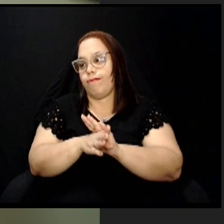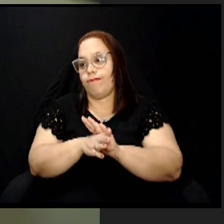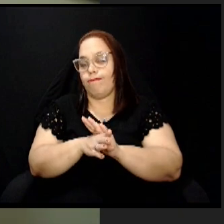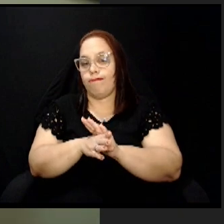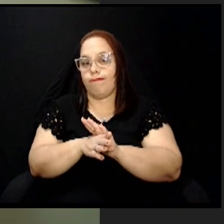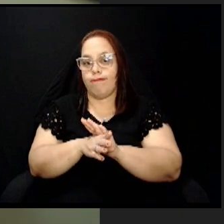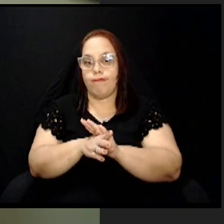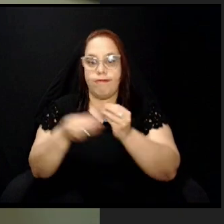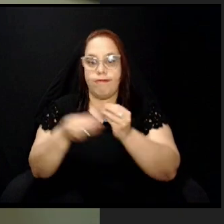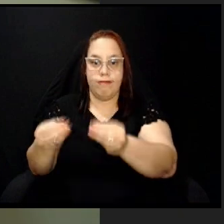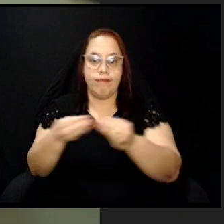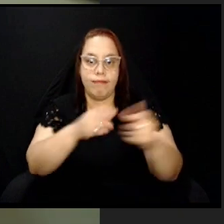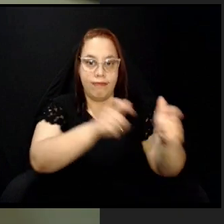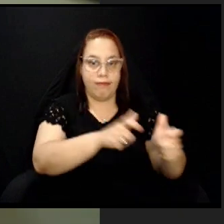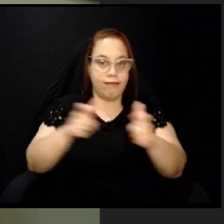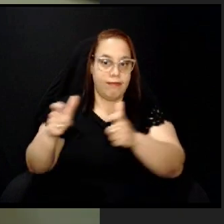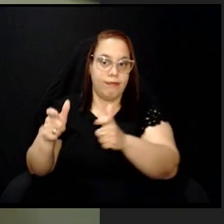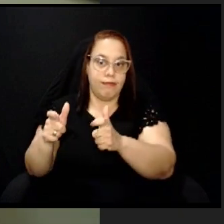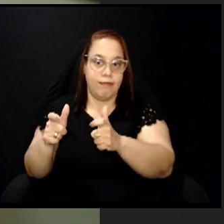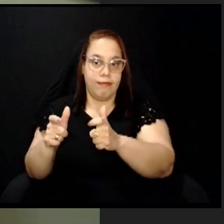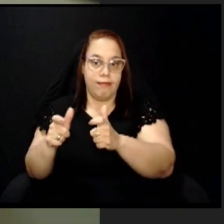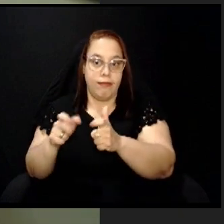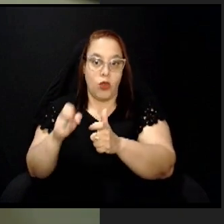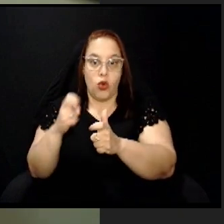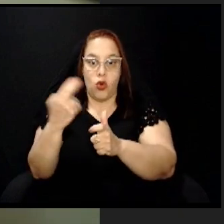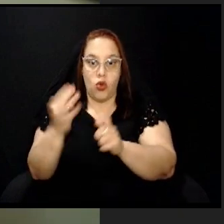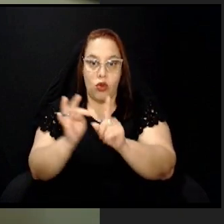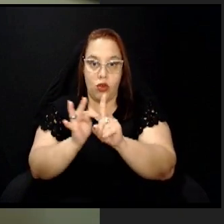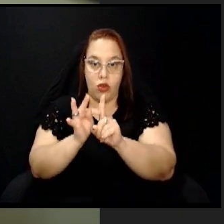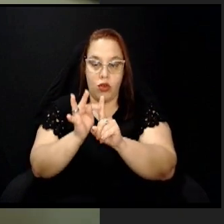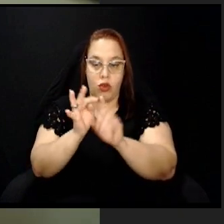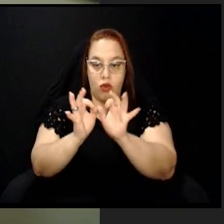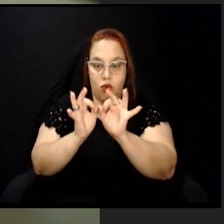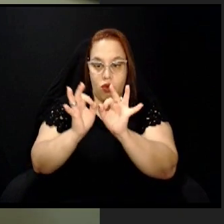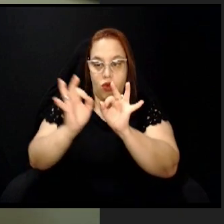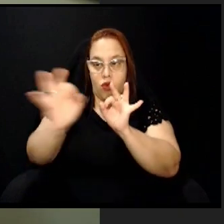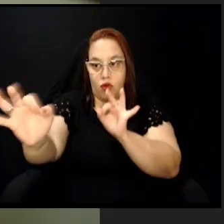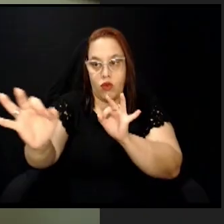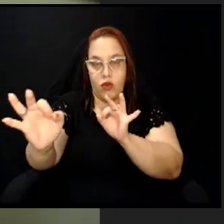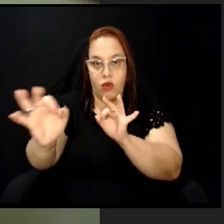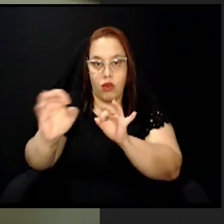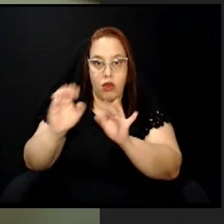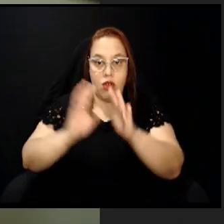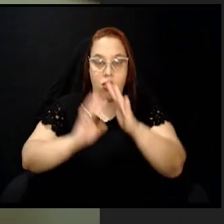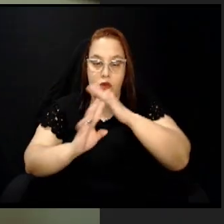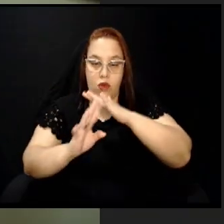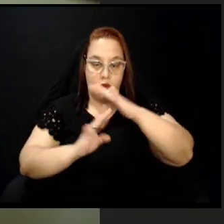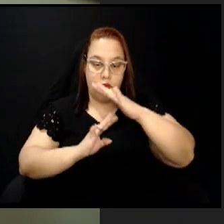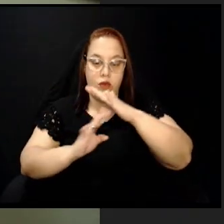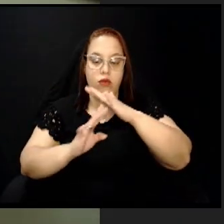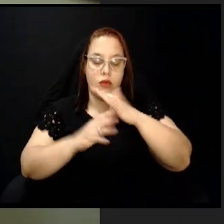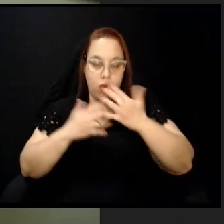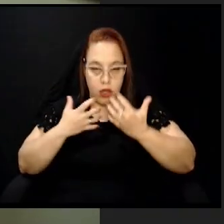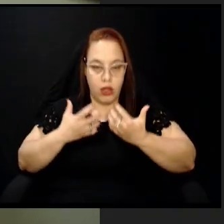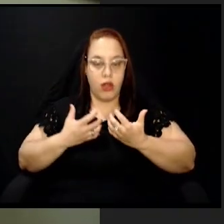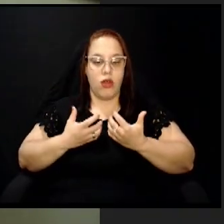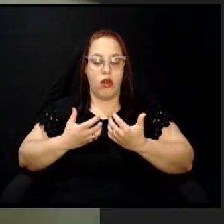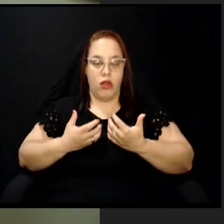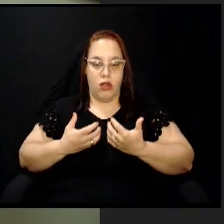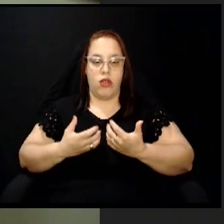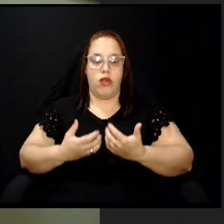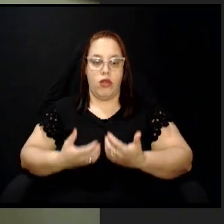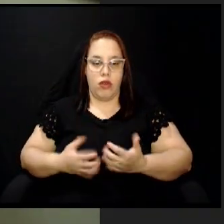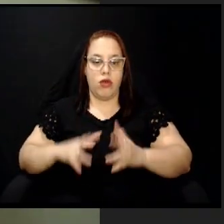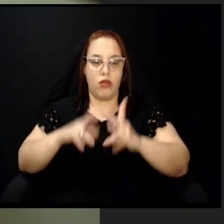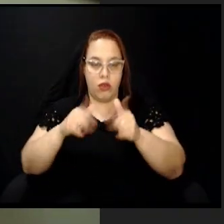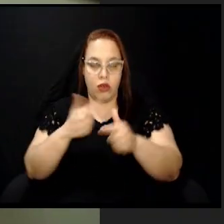vezes são levados a locais ou que aumentam a distância do processo de migração, e isso aumenta o cansaço e leva a